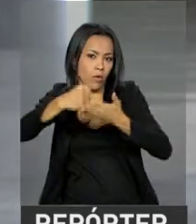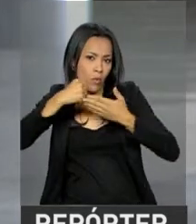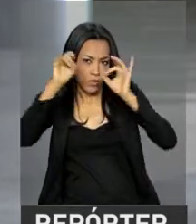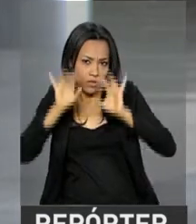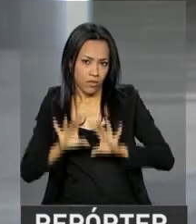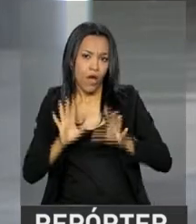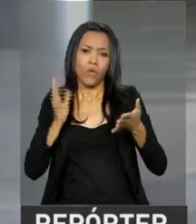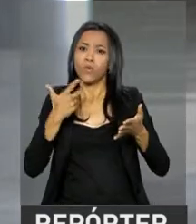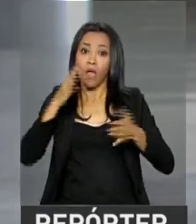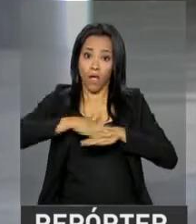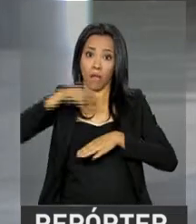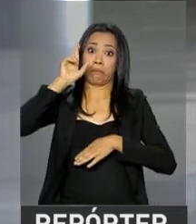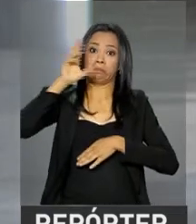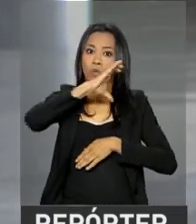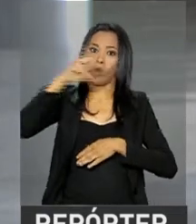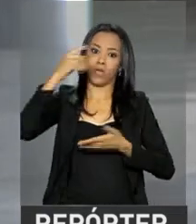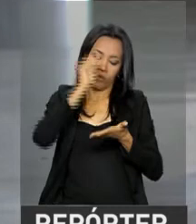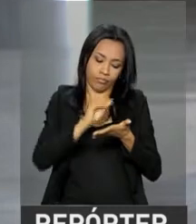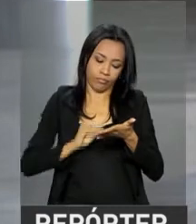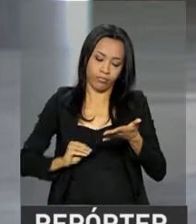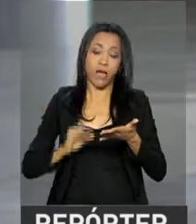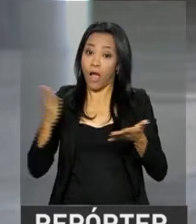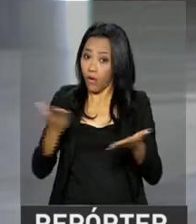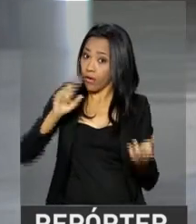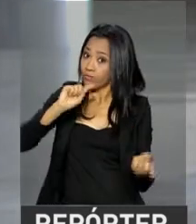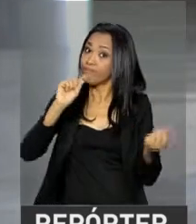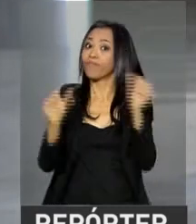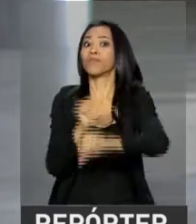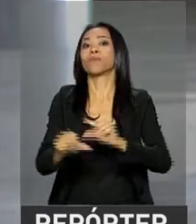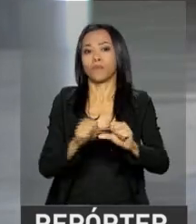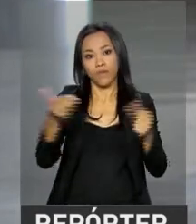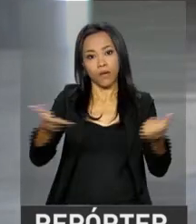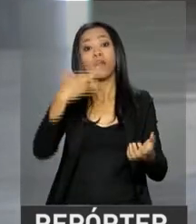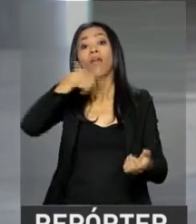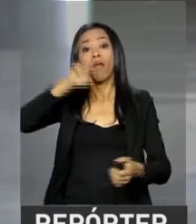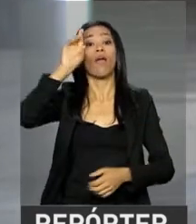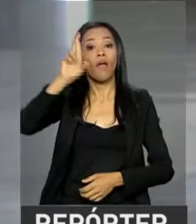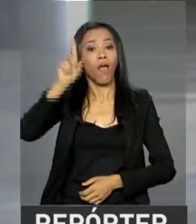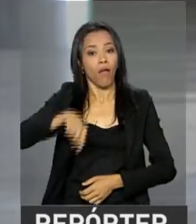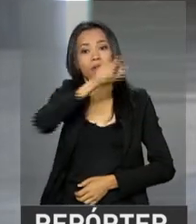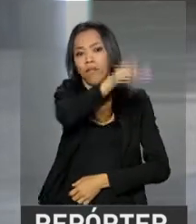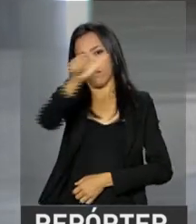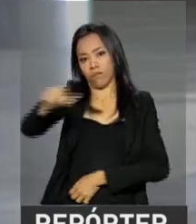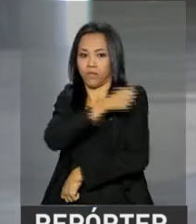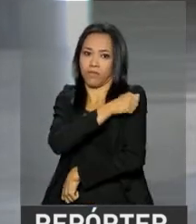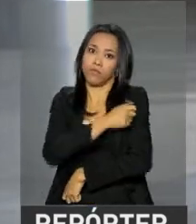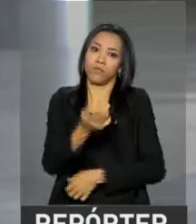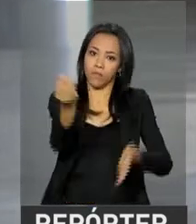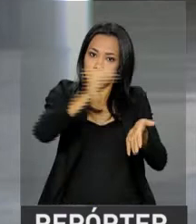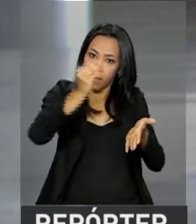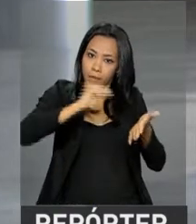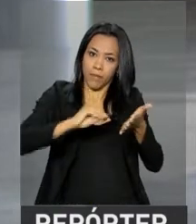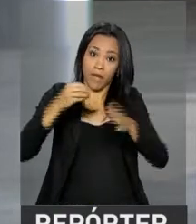diferenciado agora carol isso é responsabilidade essa parte a responsabilidade do estudante o enade só pra gente